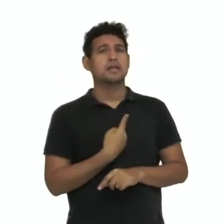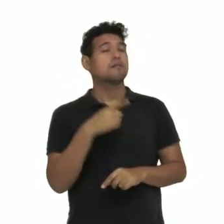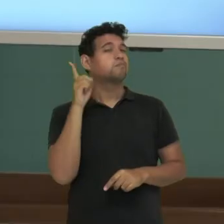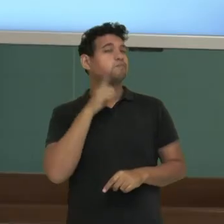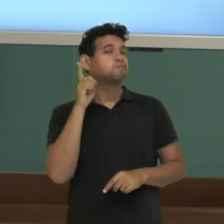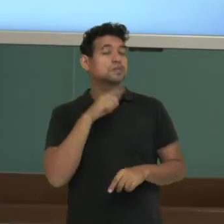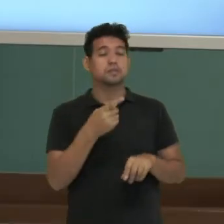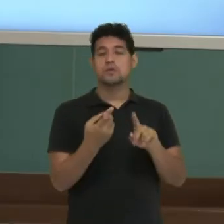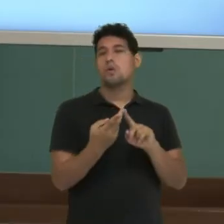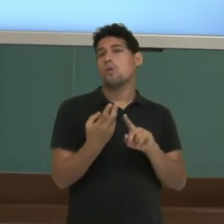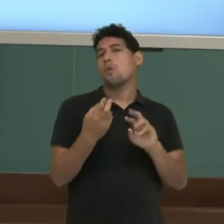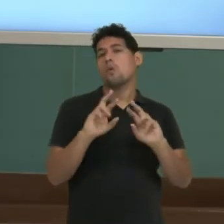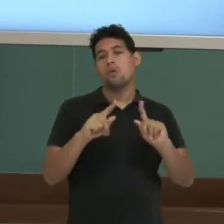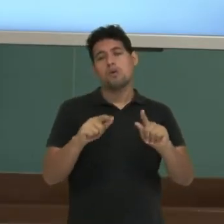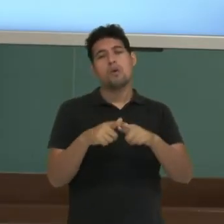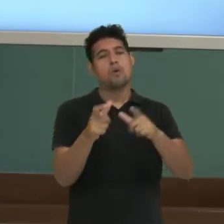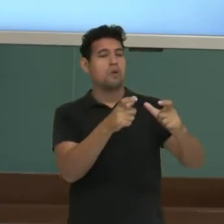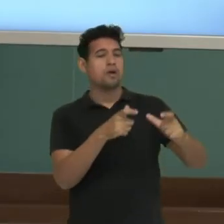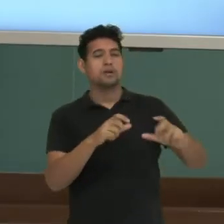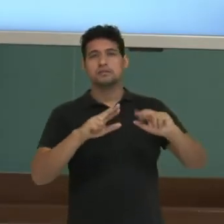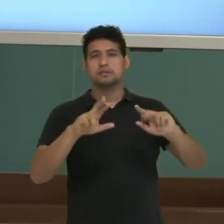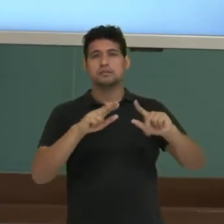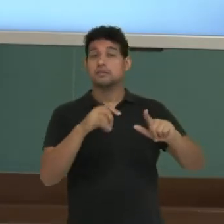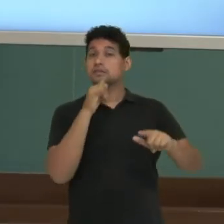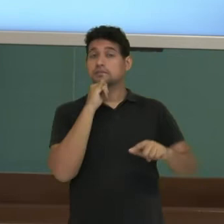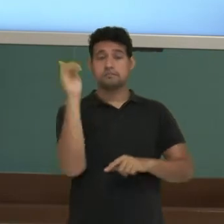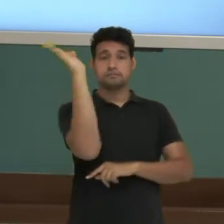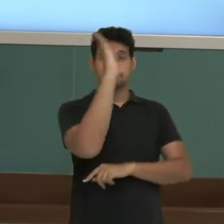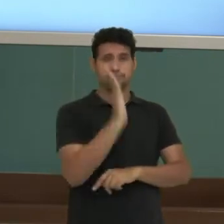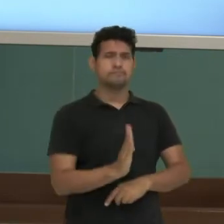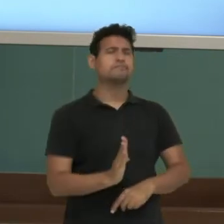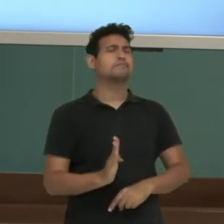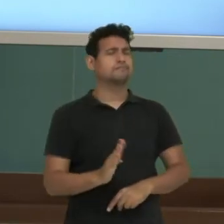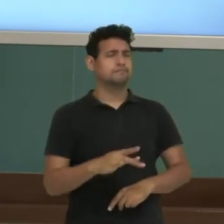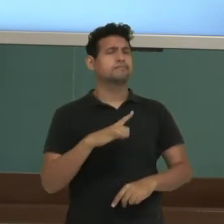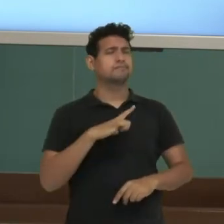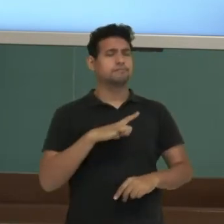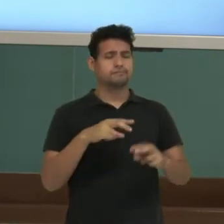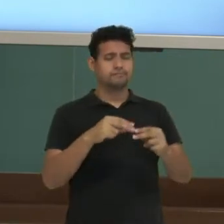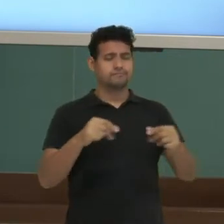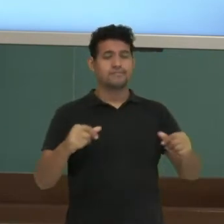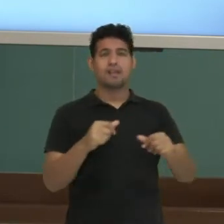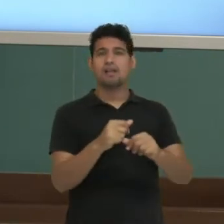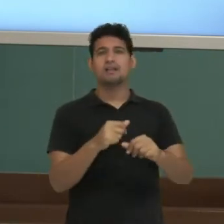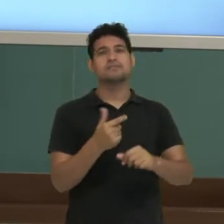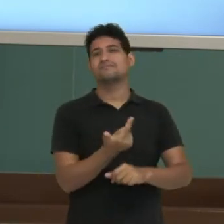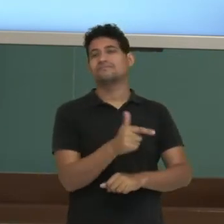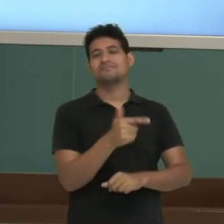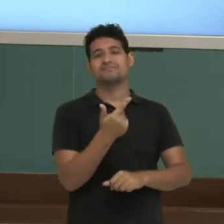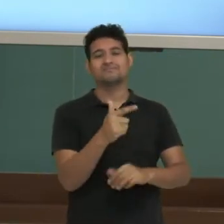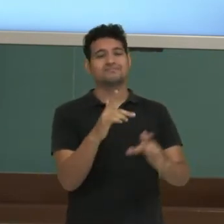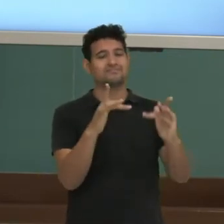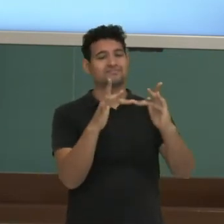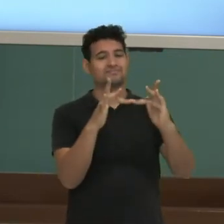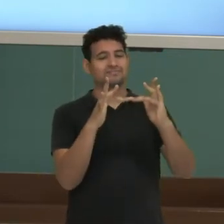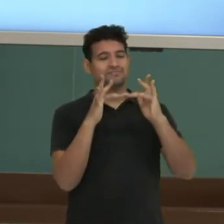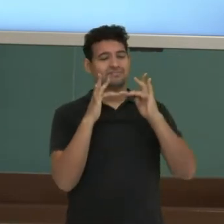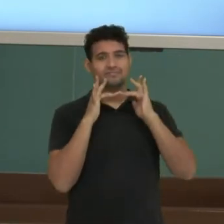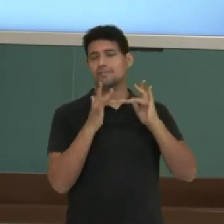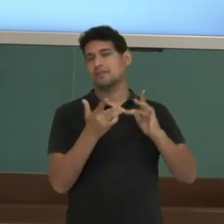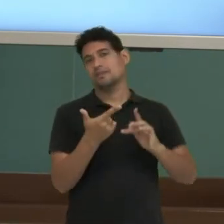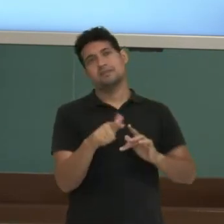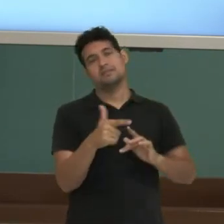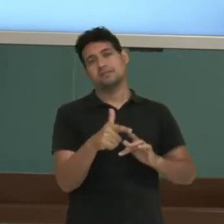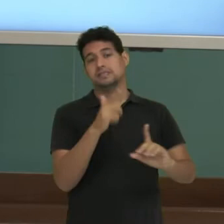Unidos, como outros lugares, incluindo o Brasil, tem terras que não estão grudadas no seu